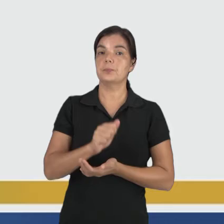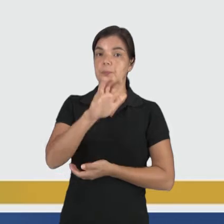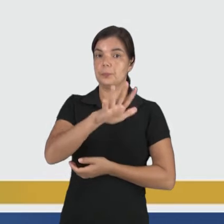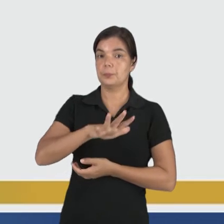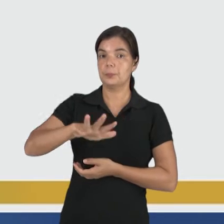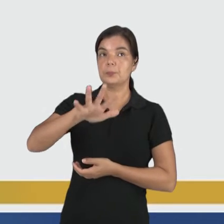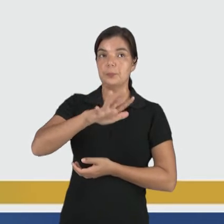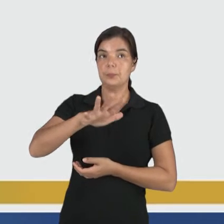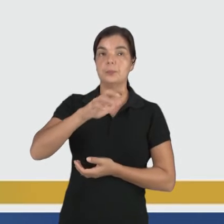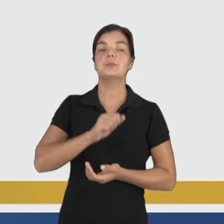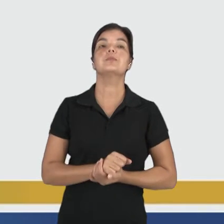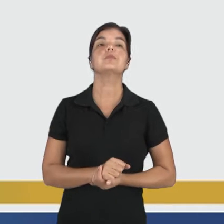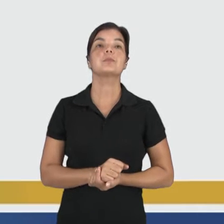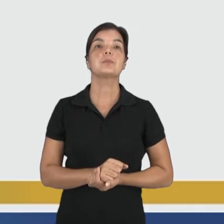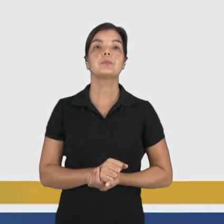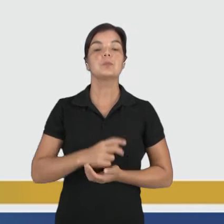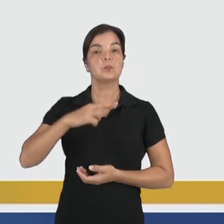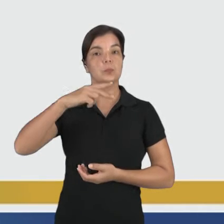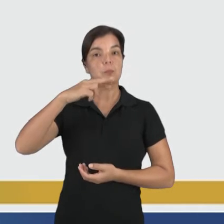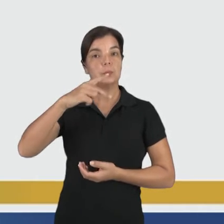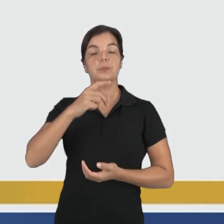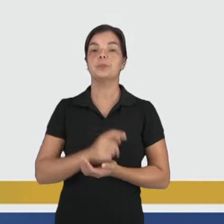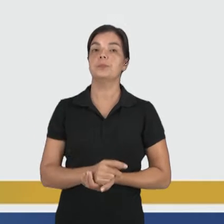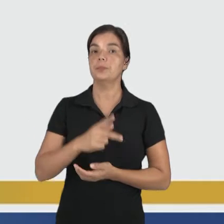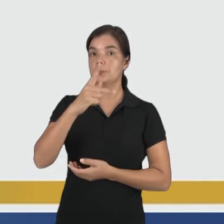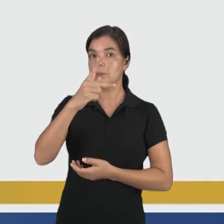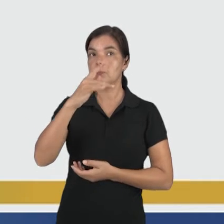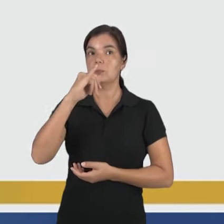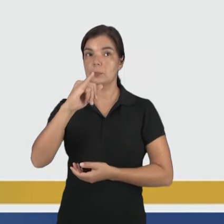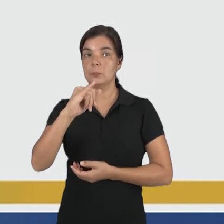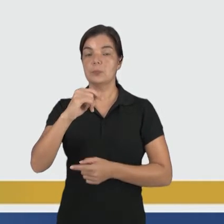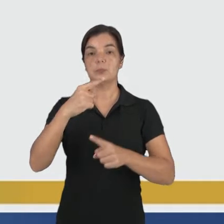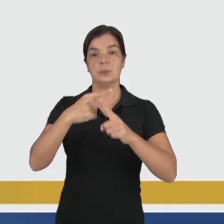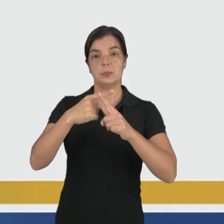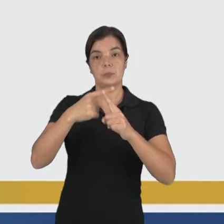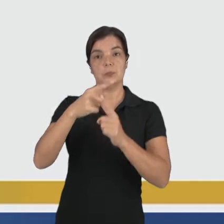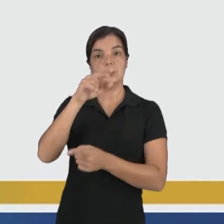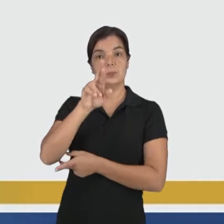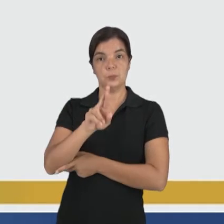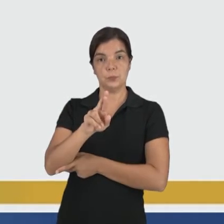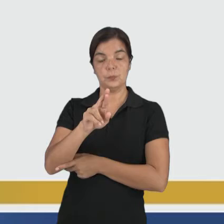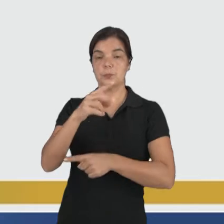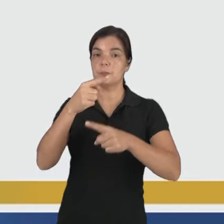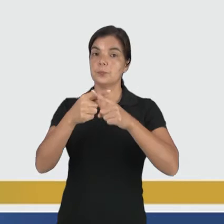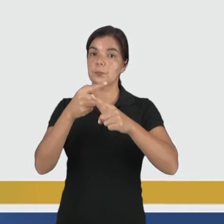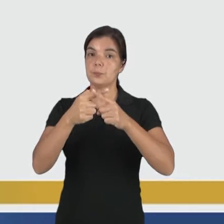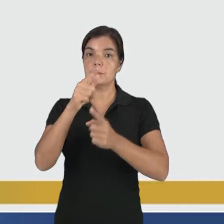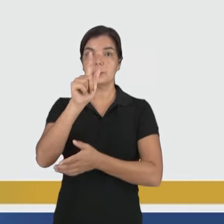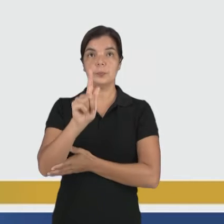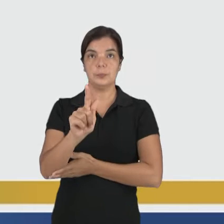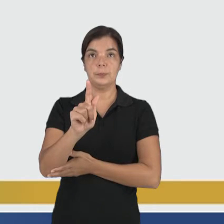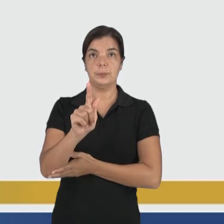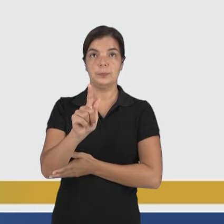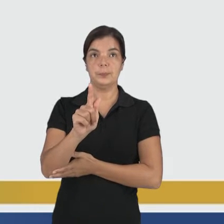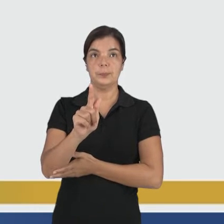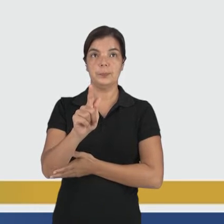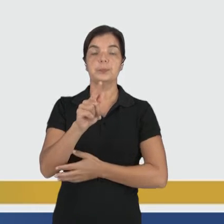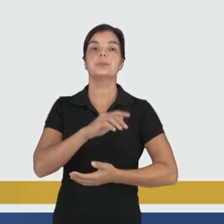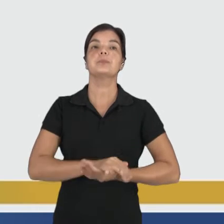lateral do cone é igual ao π vezes o raio vezes a